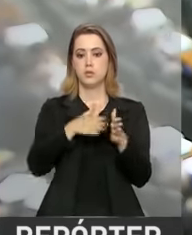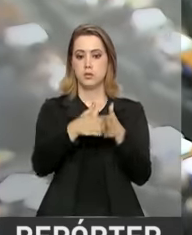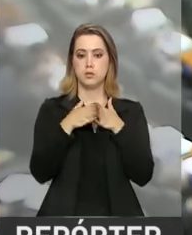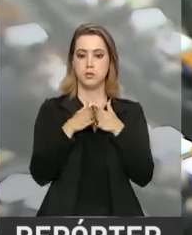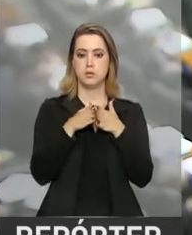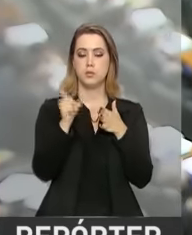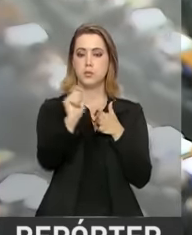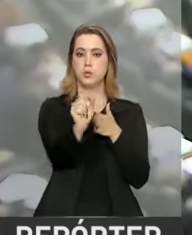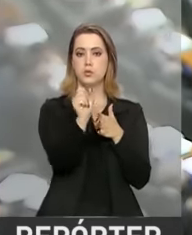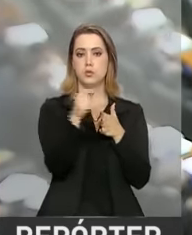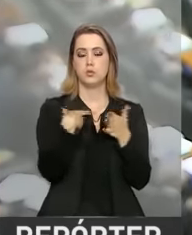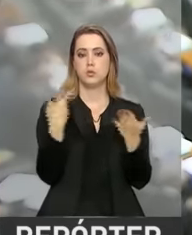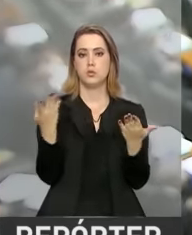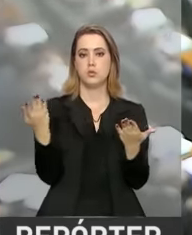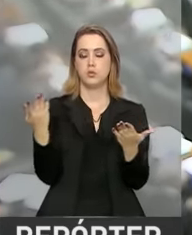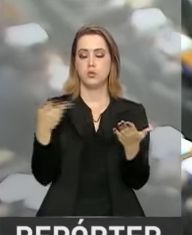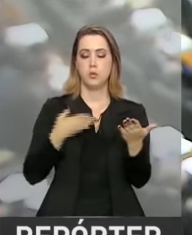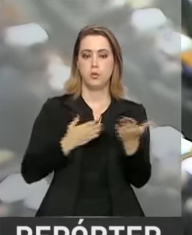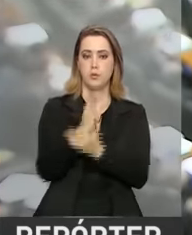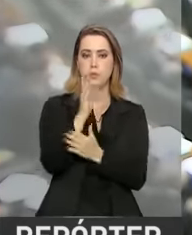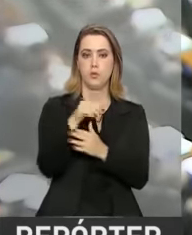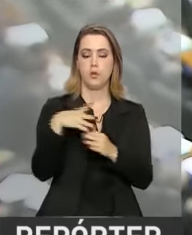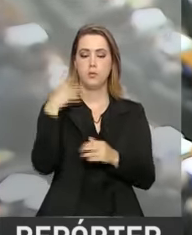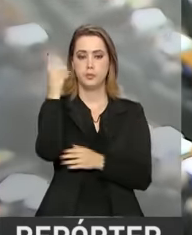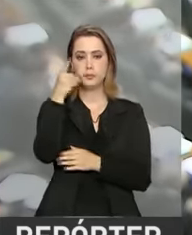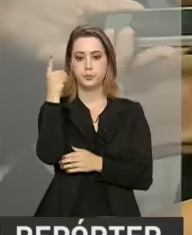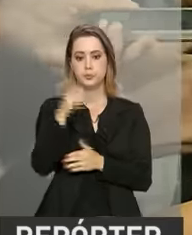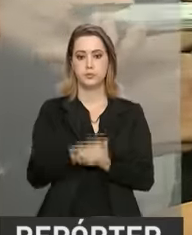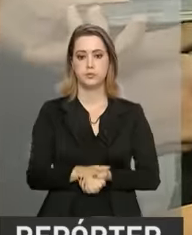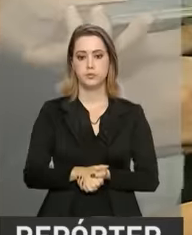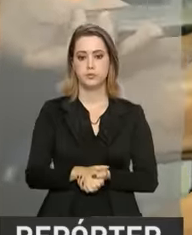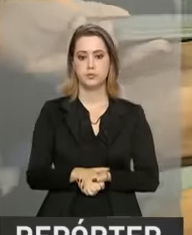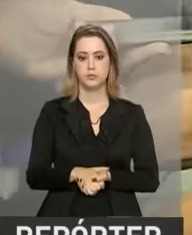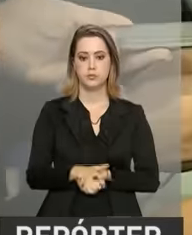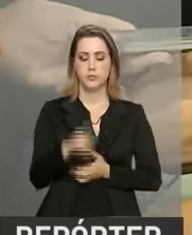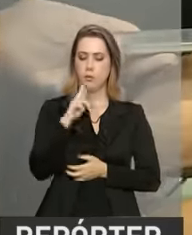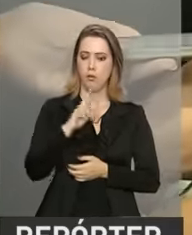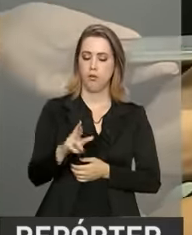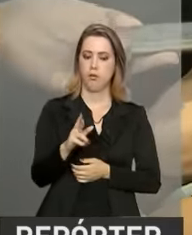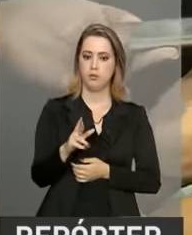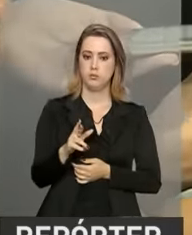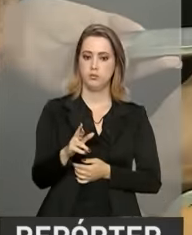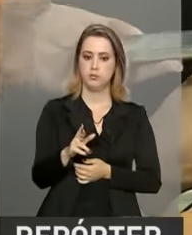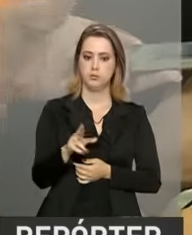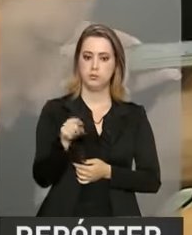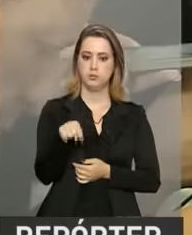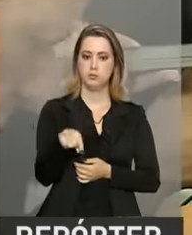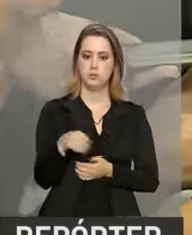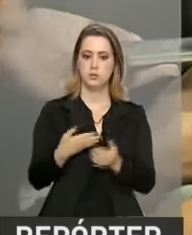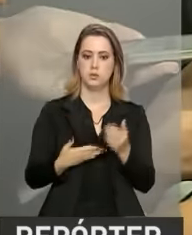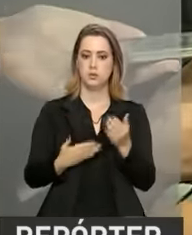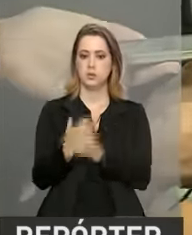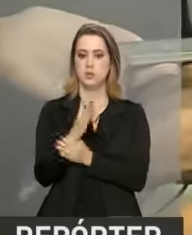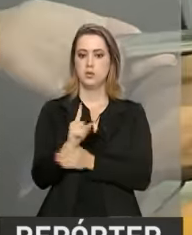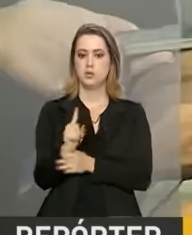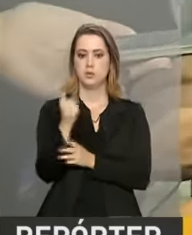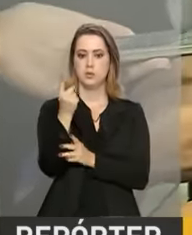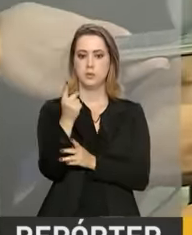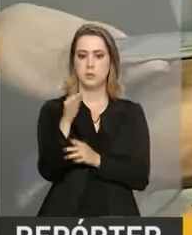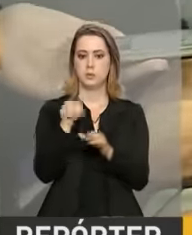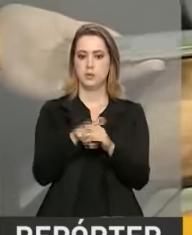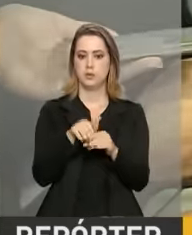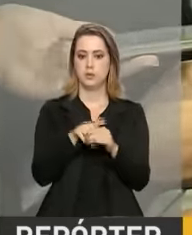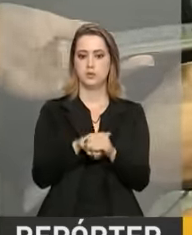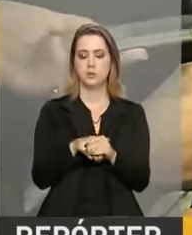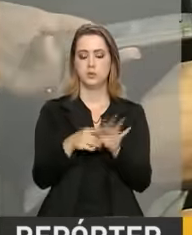requerimento nesse sentido aprovado pelos parlamentares. O resultado da votação no primeiro turno demonstrou, acima